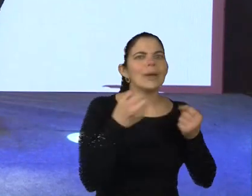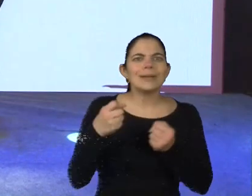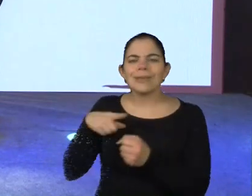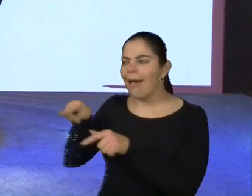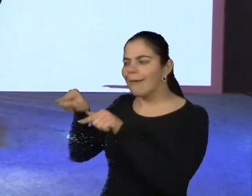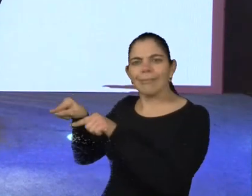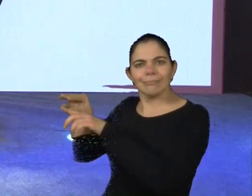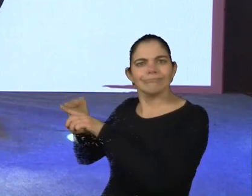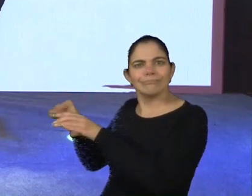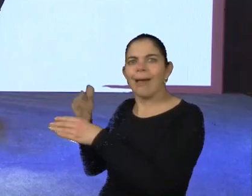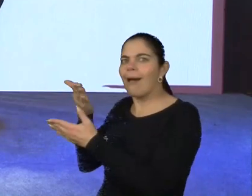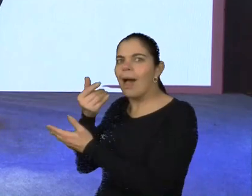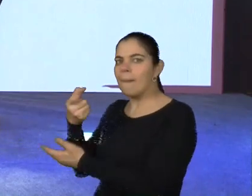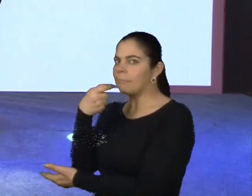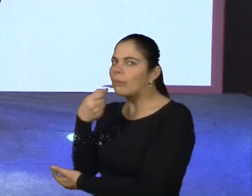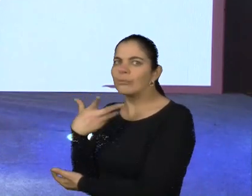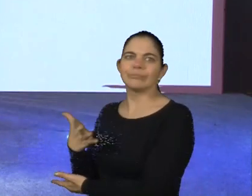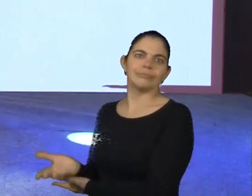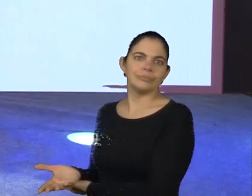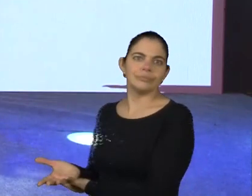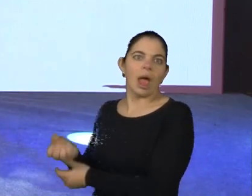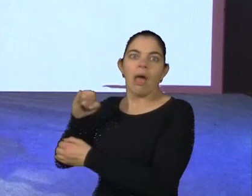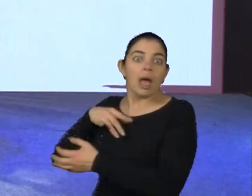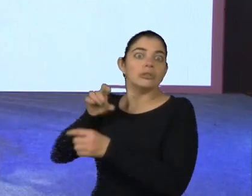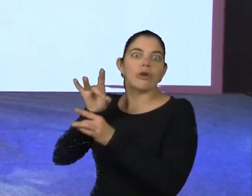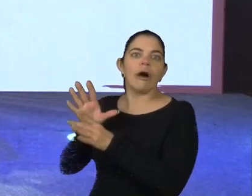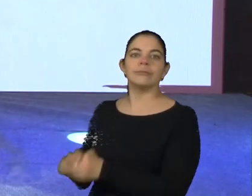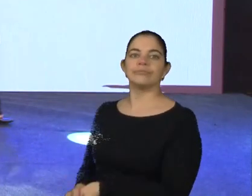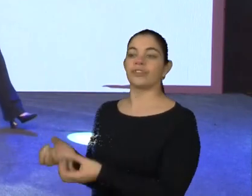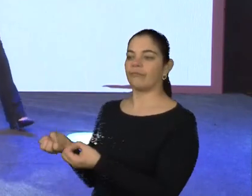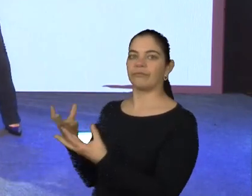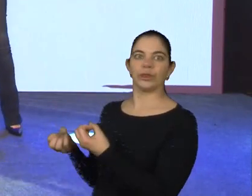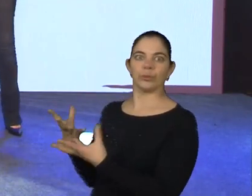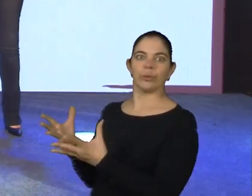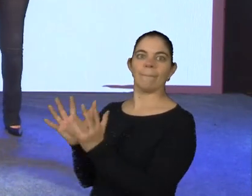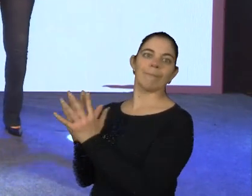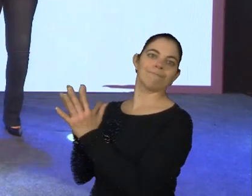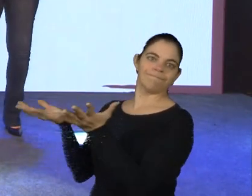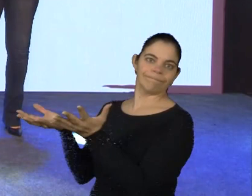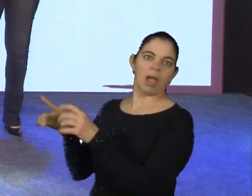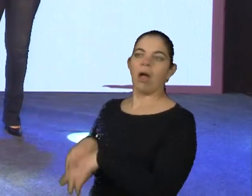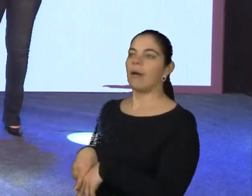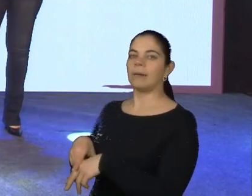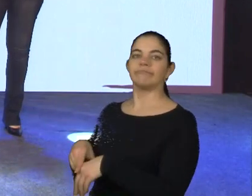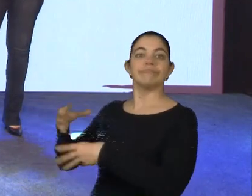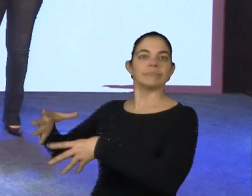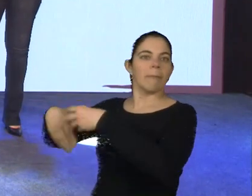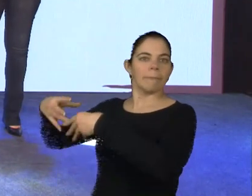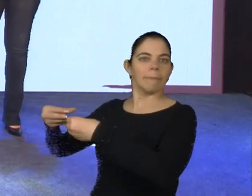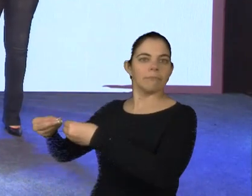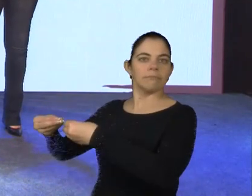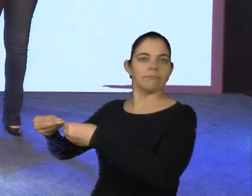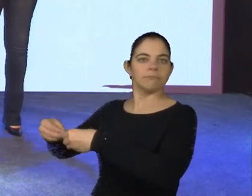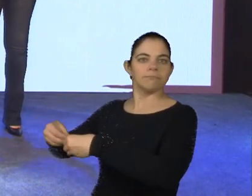industrializados, como um monte de biscoito, só como fritura, como muita massa, não,